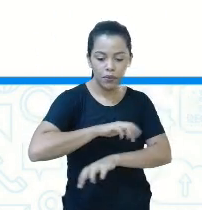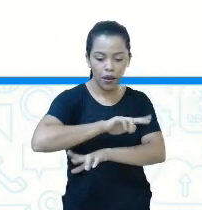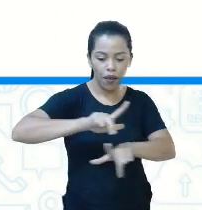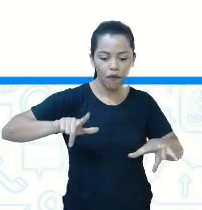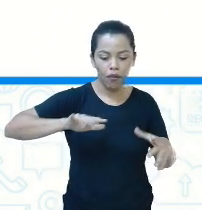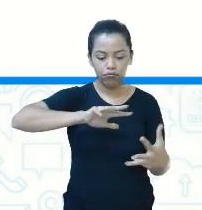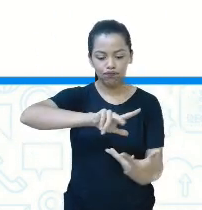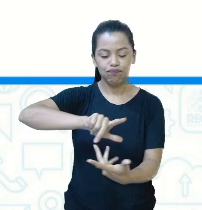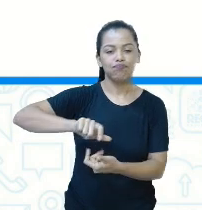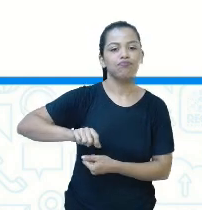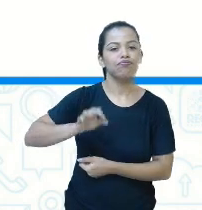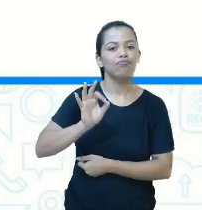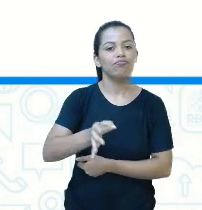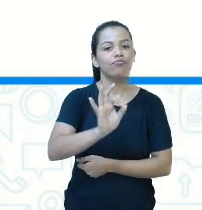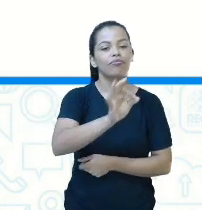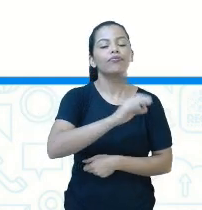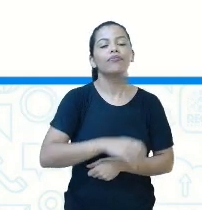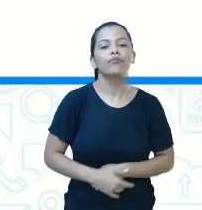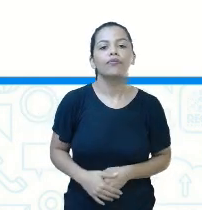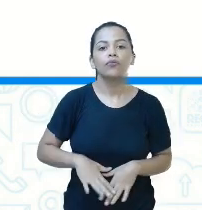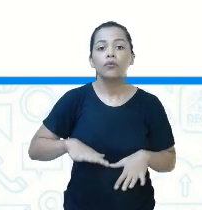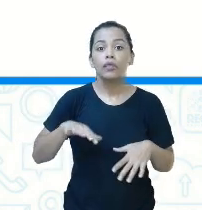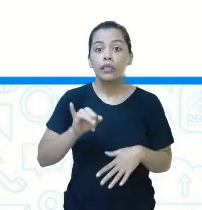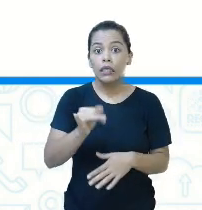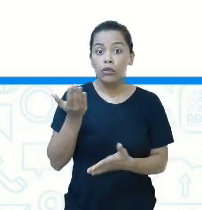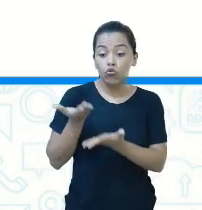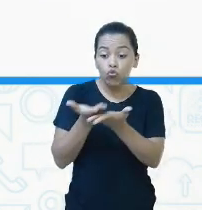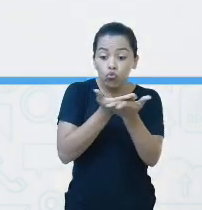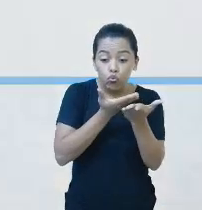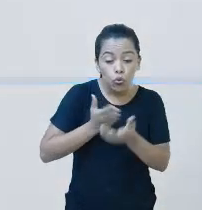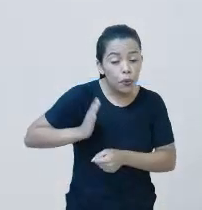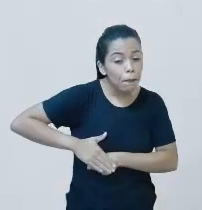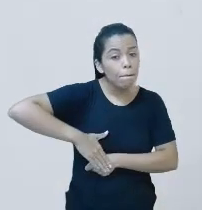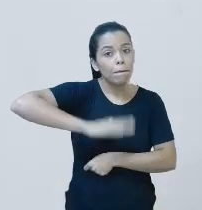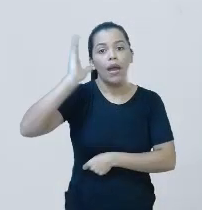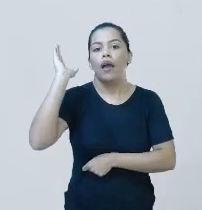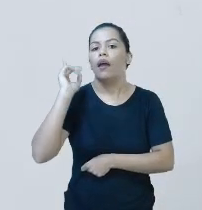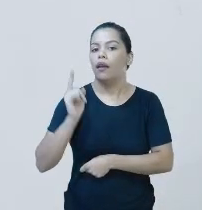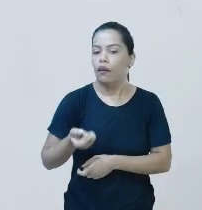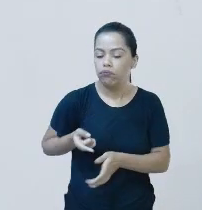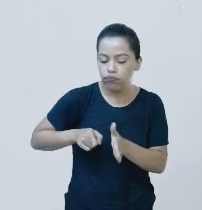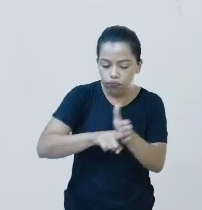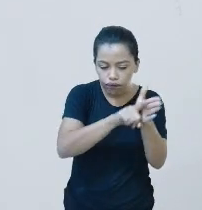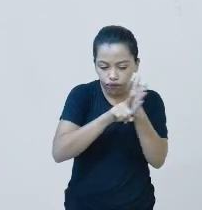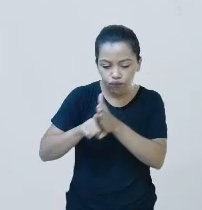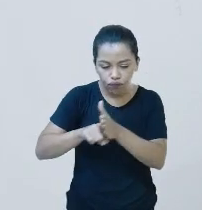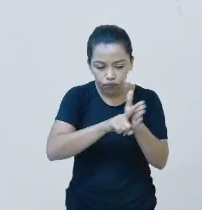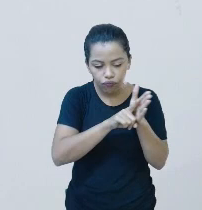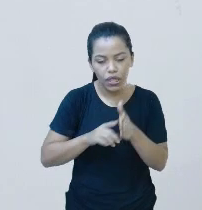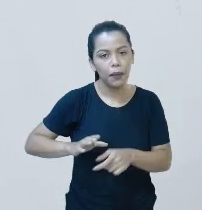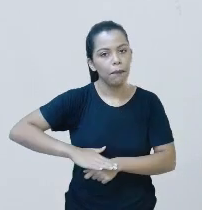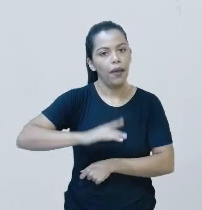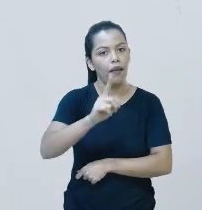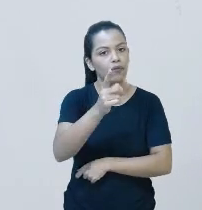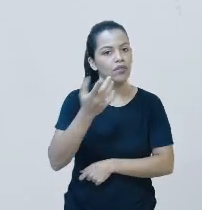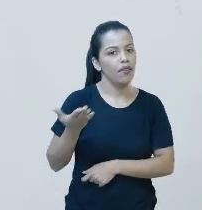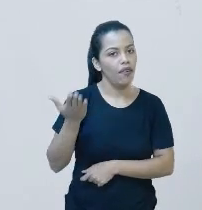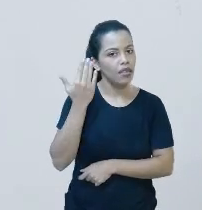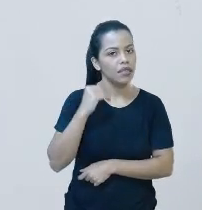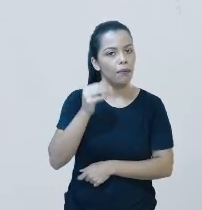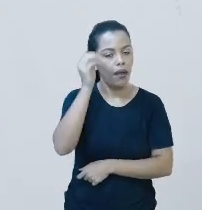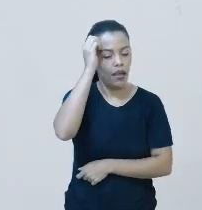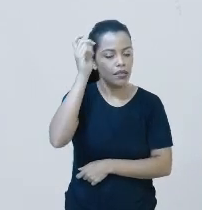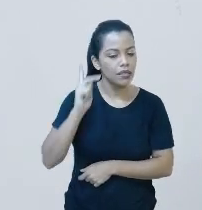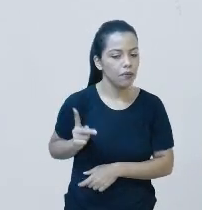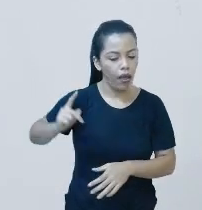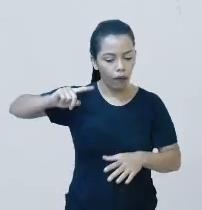mundo. É isso mesmo. Quanto mais você estudar, quanto mais você pesquisar, mais você vai ficar esperto, mais